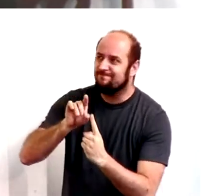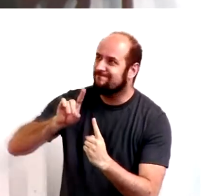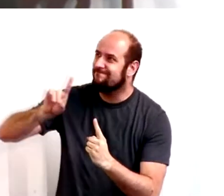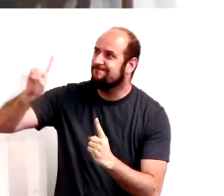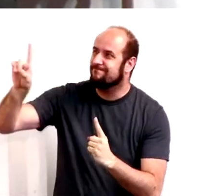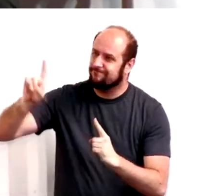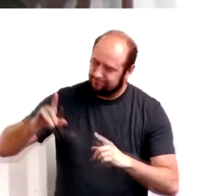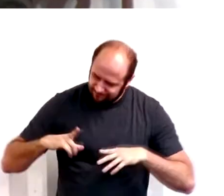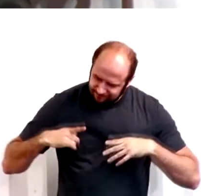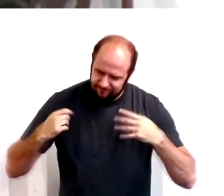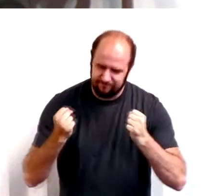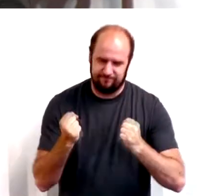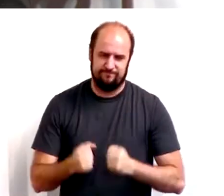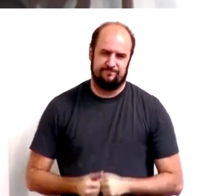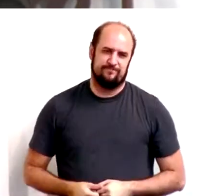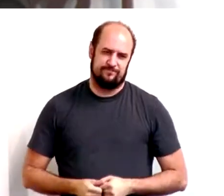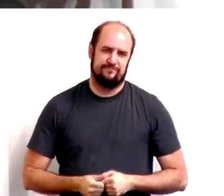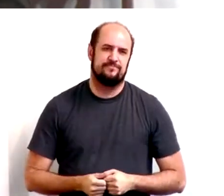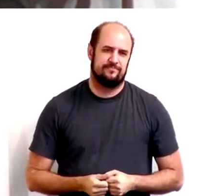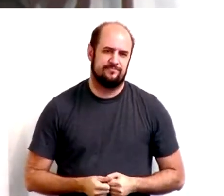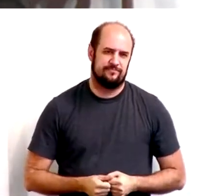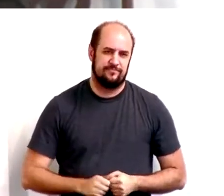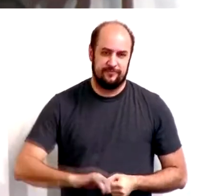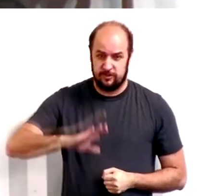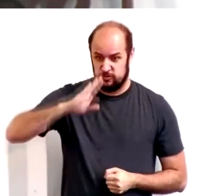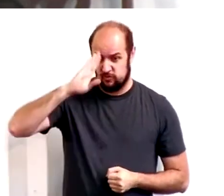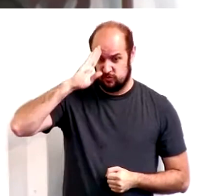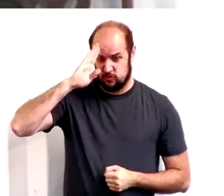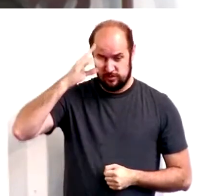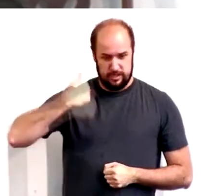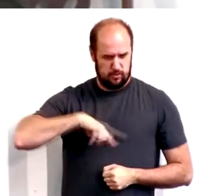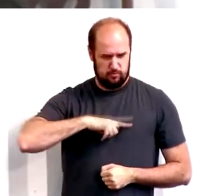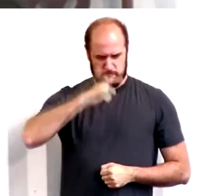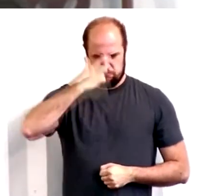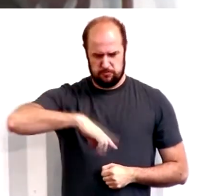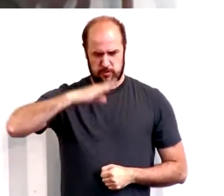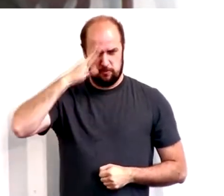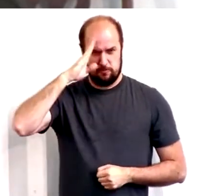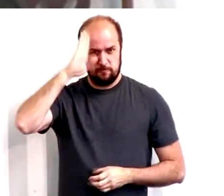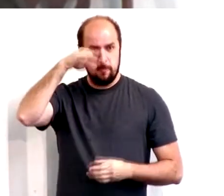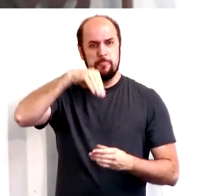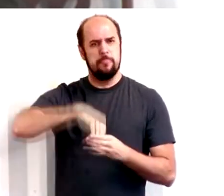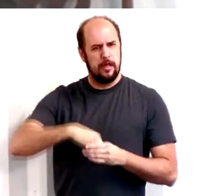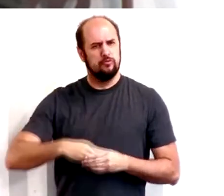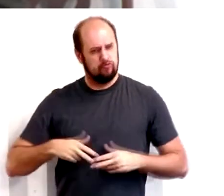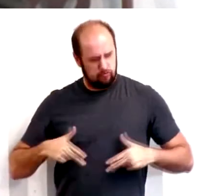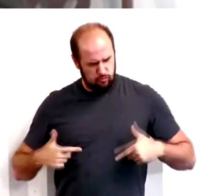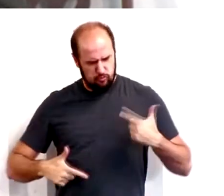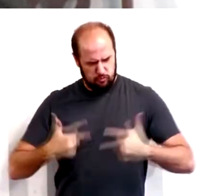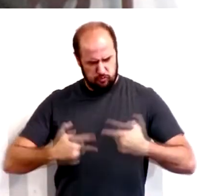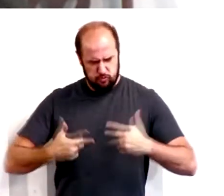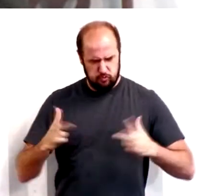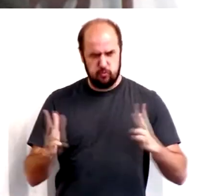luta como soldado dentro desse campo de